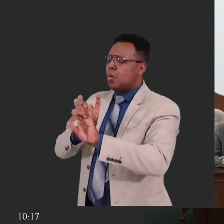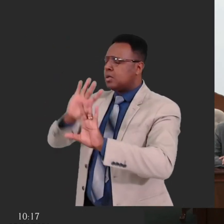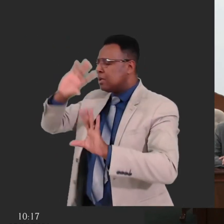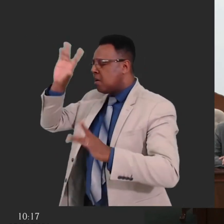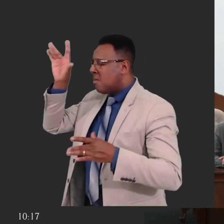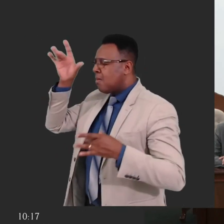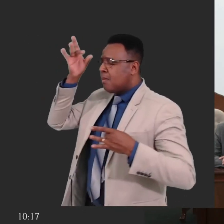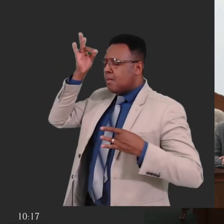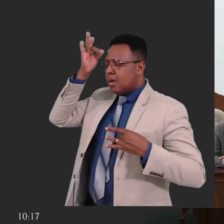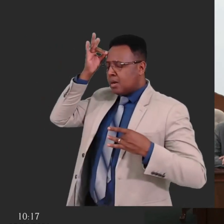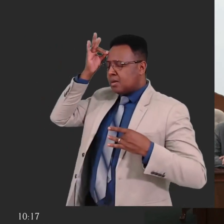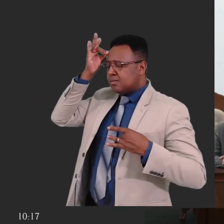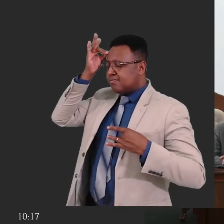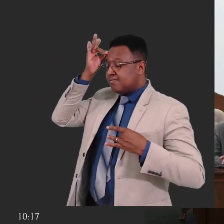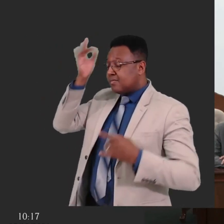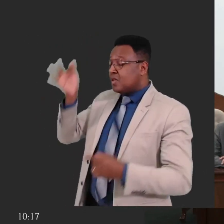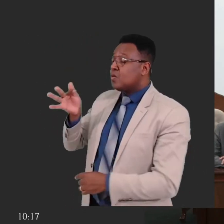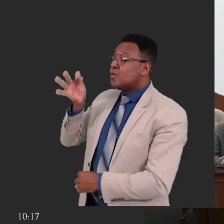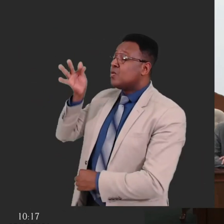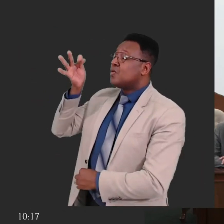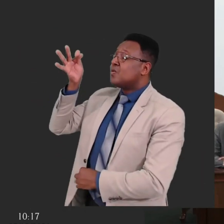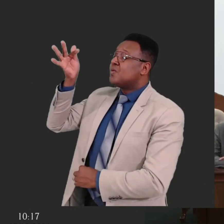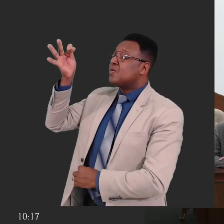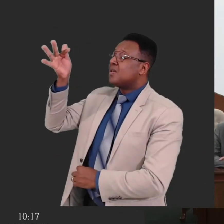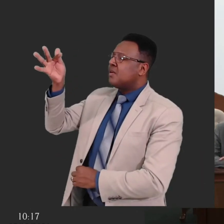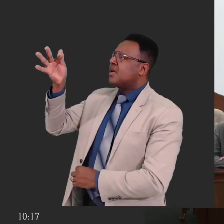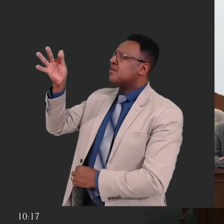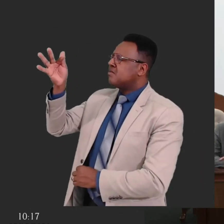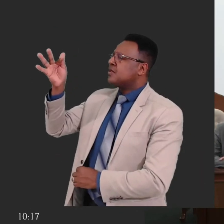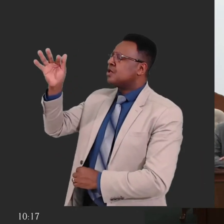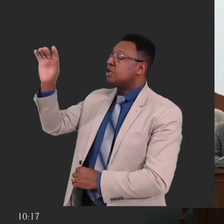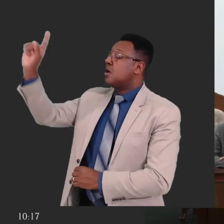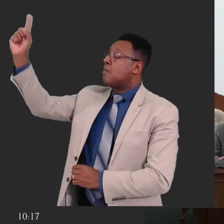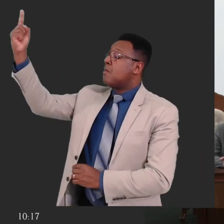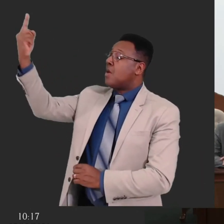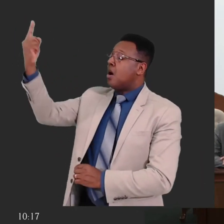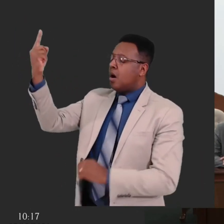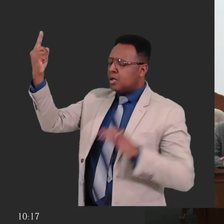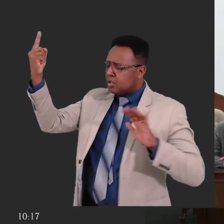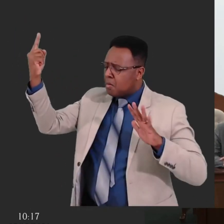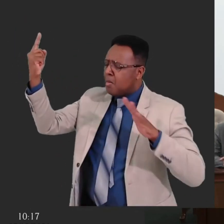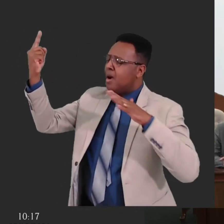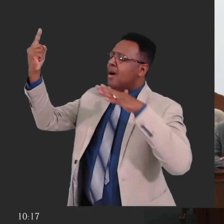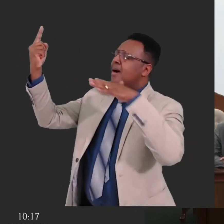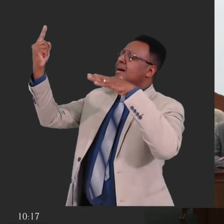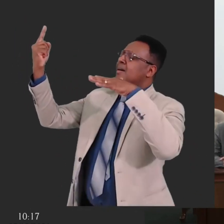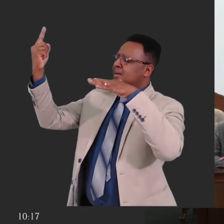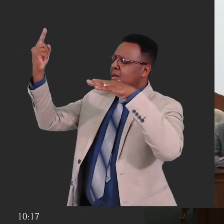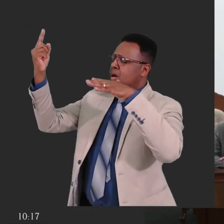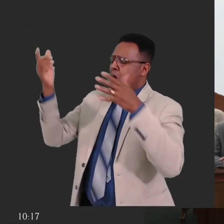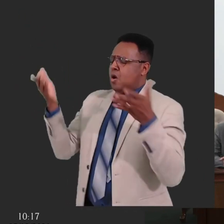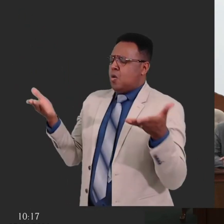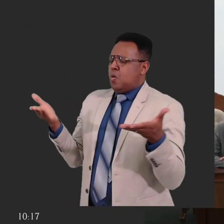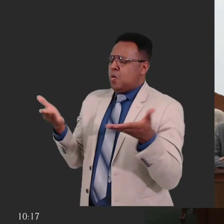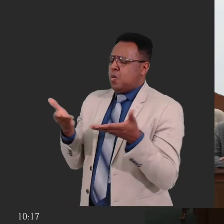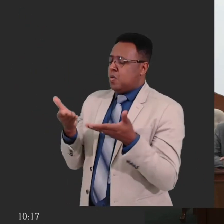dia veremos a tua face como ela é. Senhor Deus, nós te agradecemos nesta manhã deste